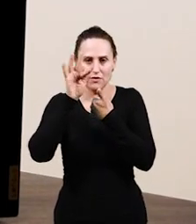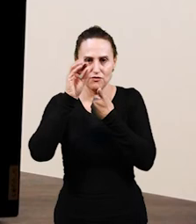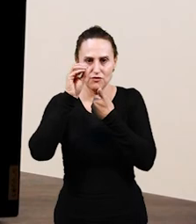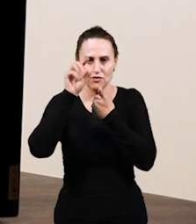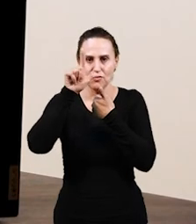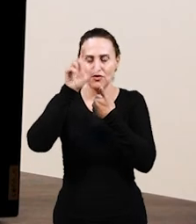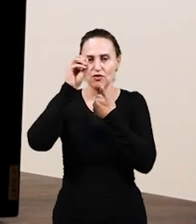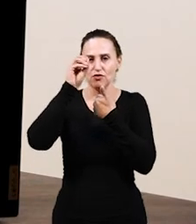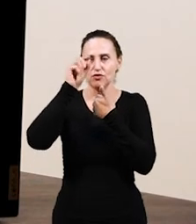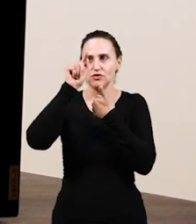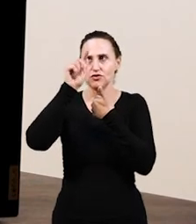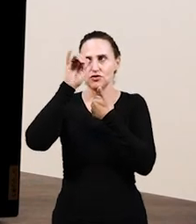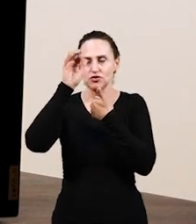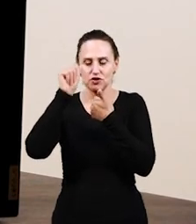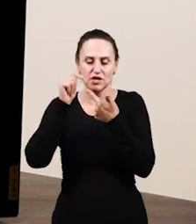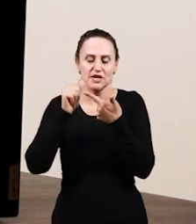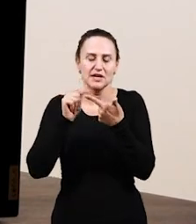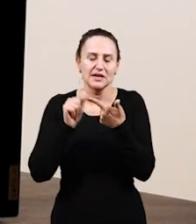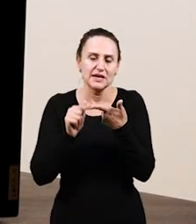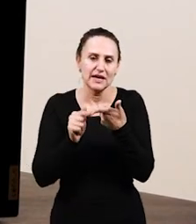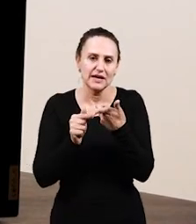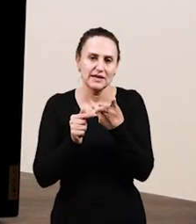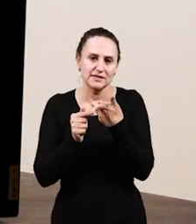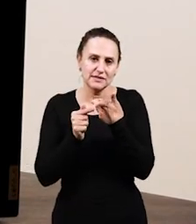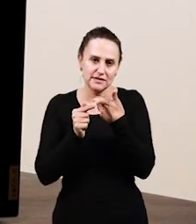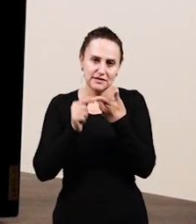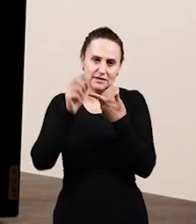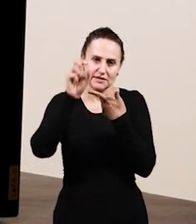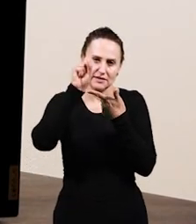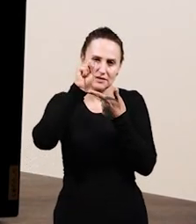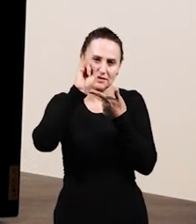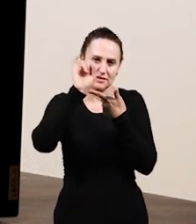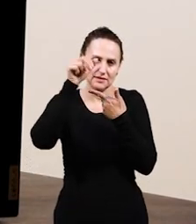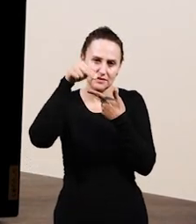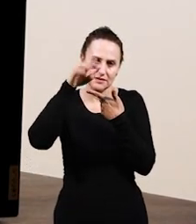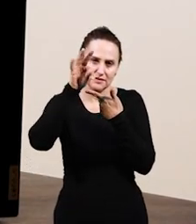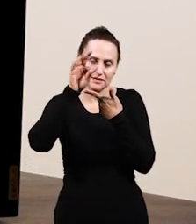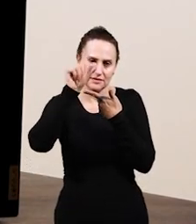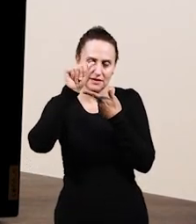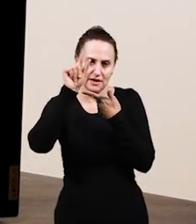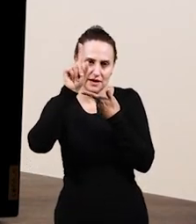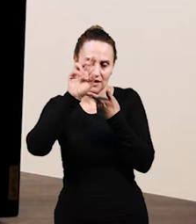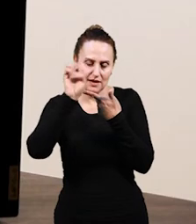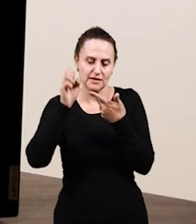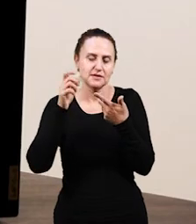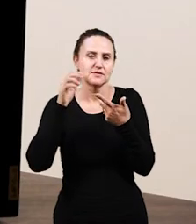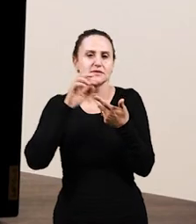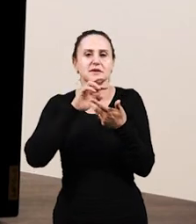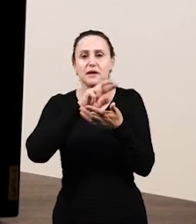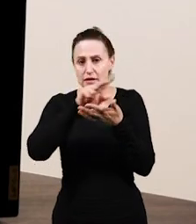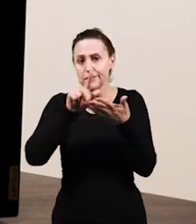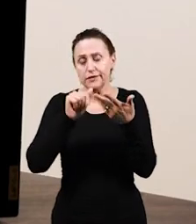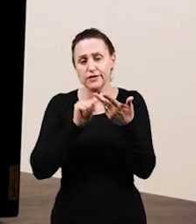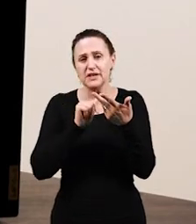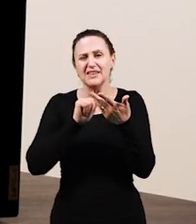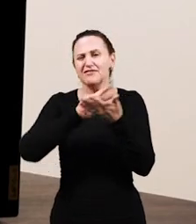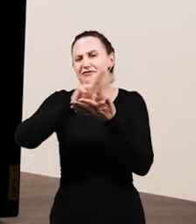que vocês peguem a Celso Cunha e Evanildo Bechara o sacconi